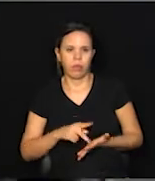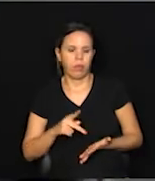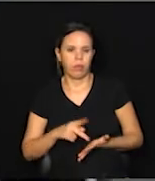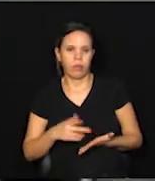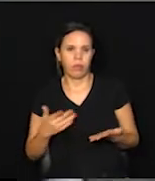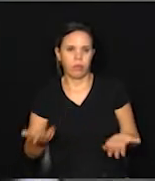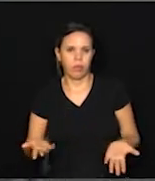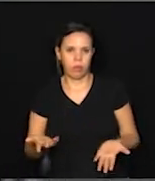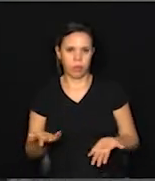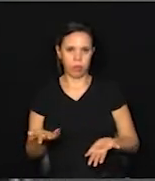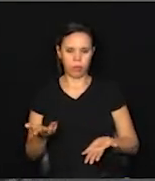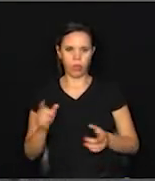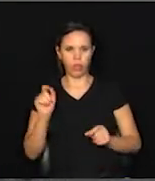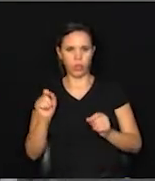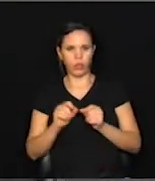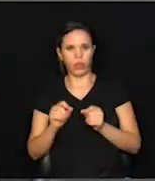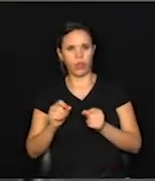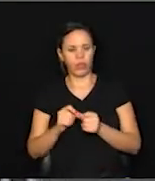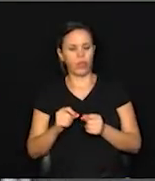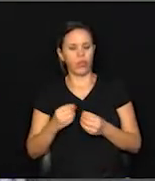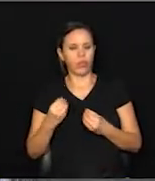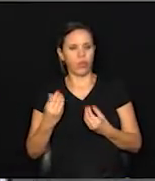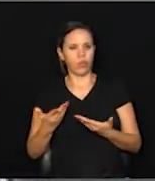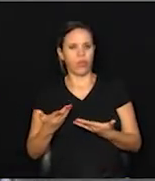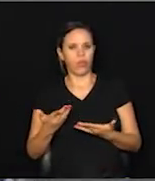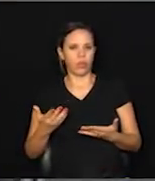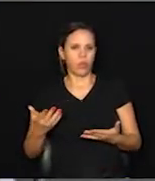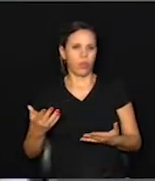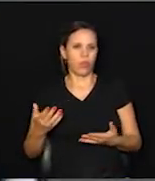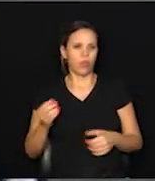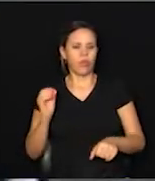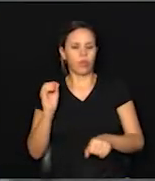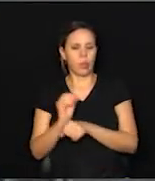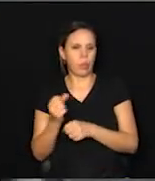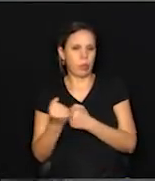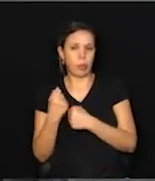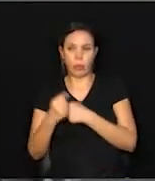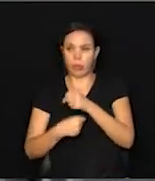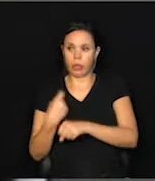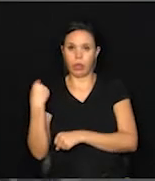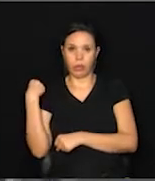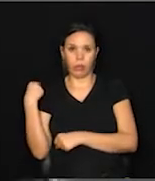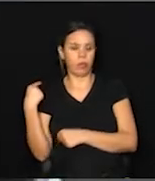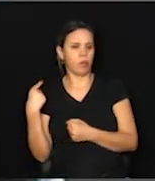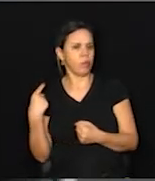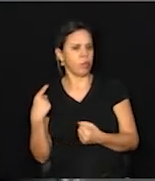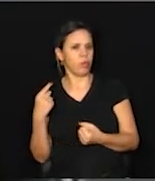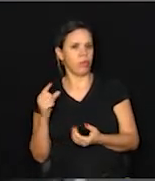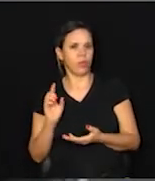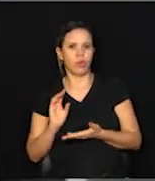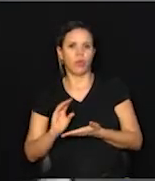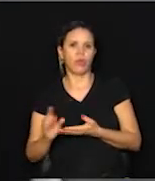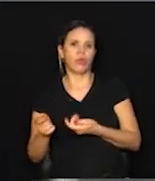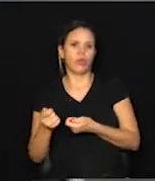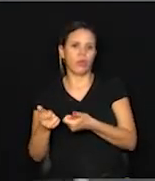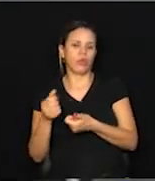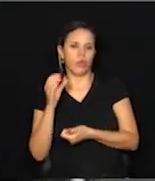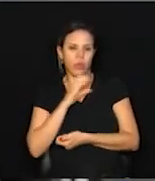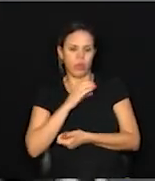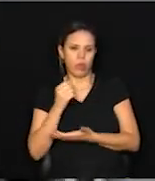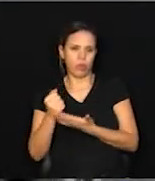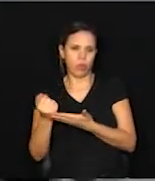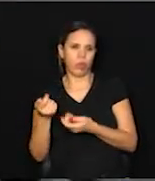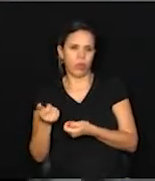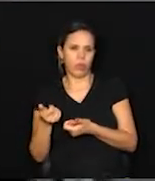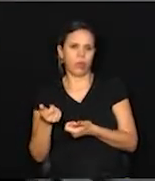a questão, o que deu alguma sustentação ano passado foi o auxílio emergencial. Foi o auxílio